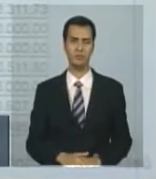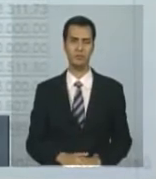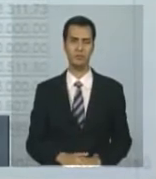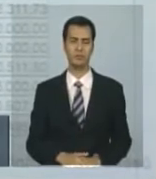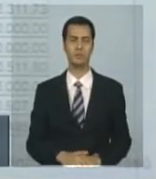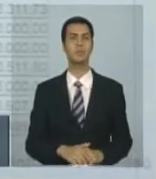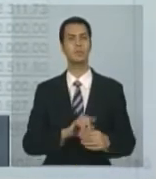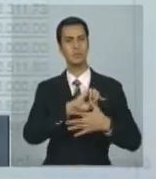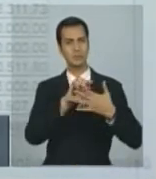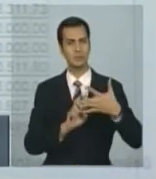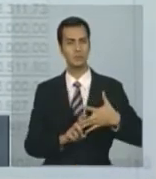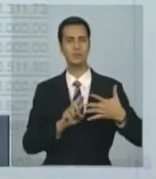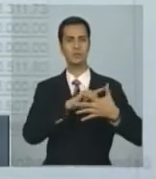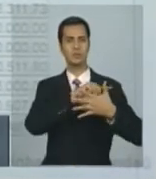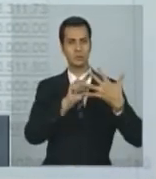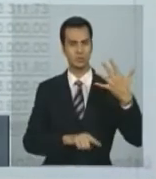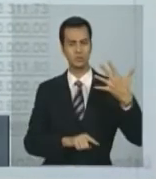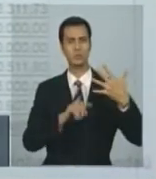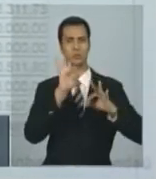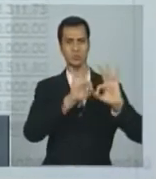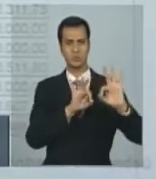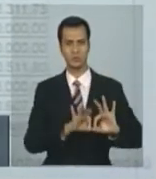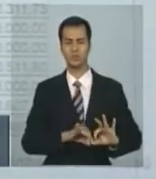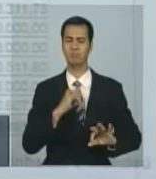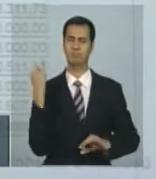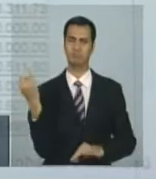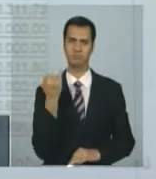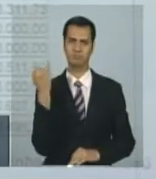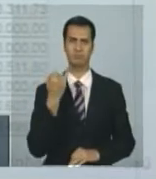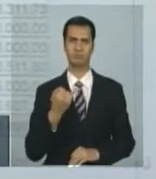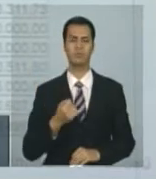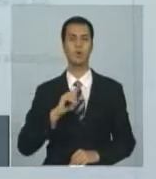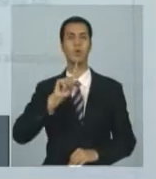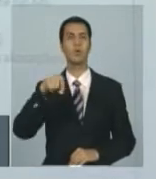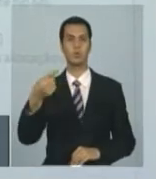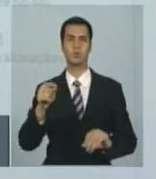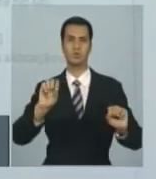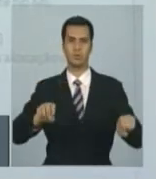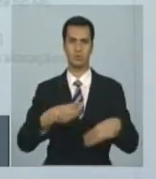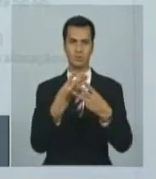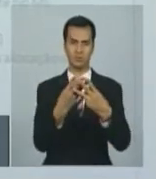seleção desses projetos que são muito importantes. Próximo.